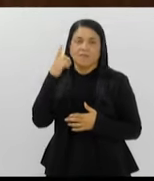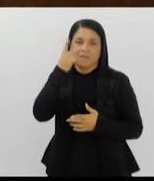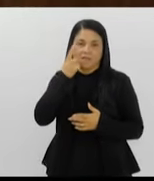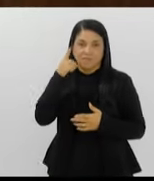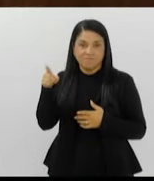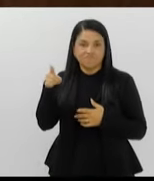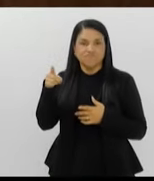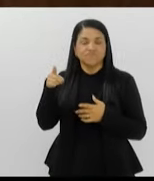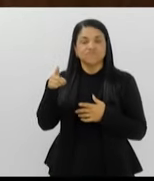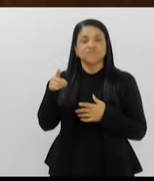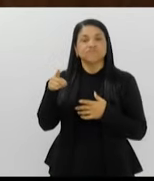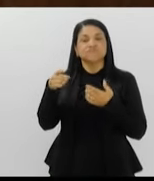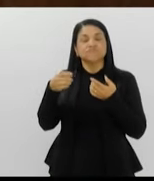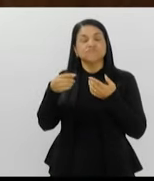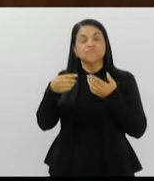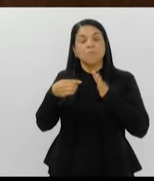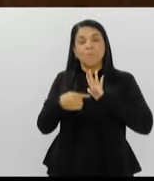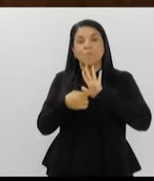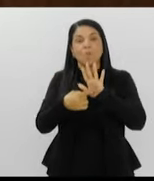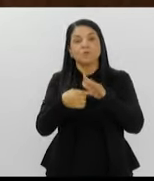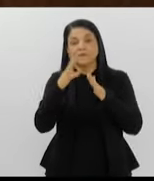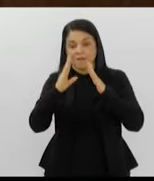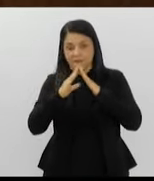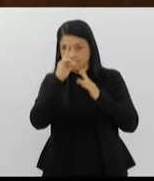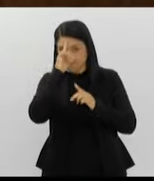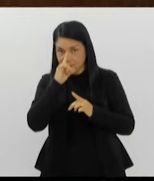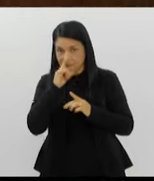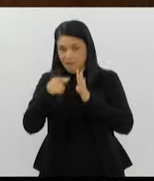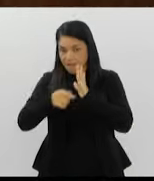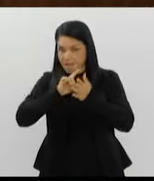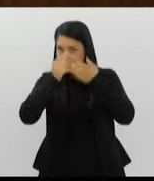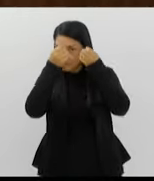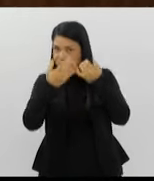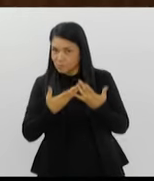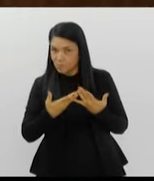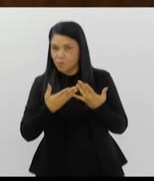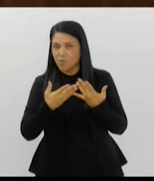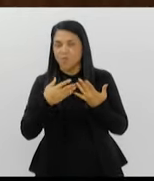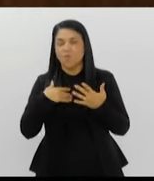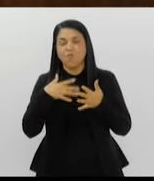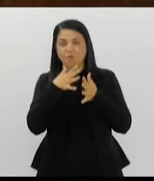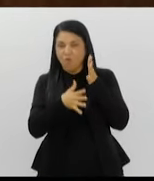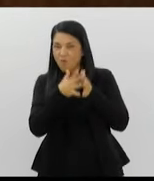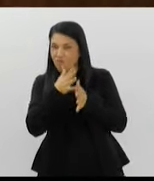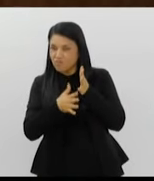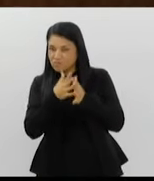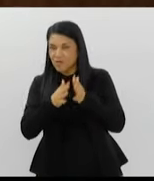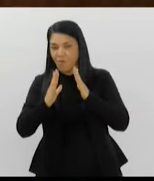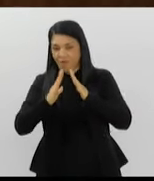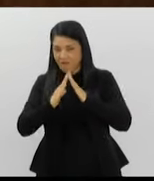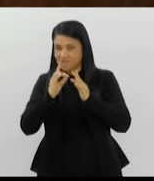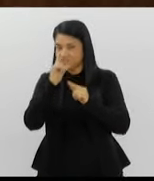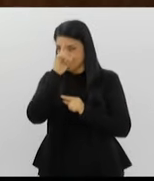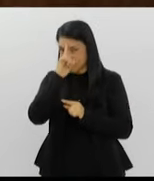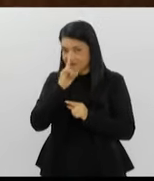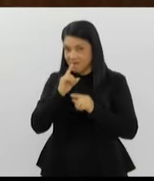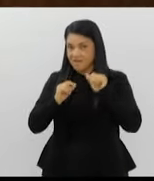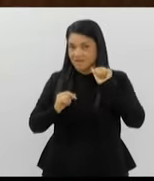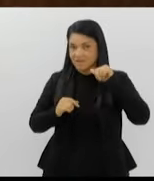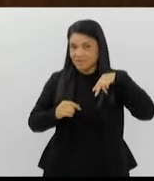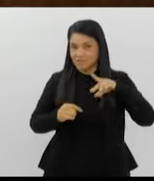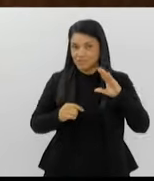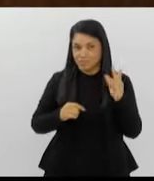de Resende, ela me explicava agora. No início eu até fiz confusão, porque eu achei que era a Casa Amarela de Anchieta, que eu conheço. Essa de Resende eu